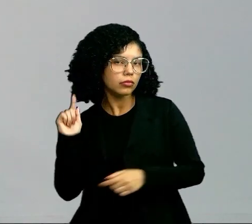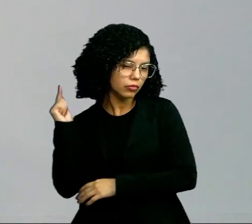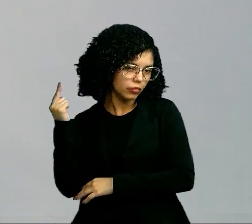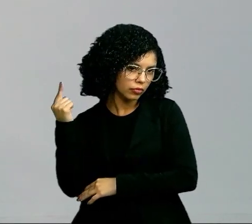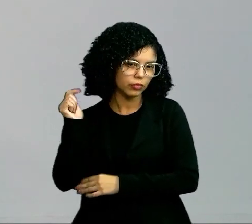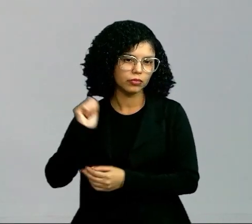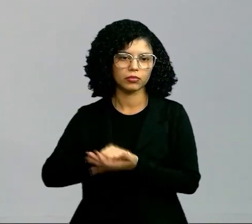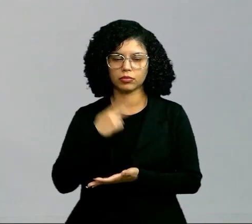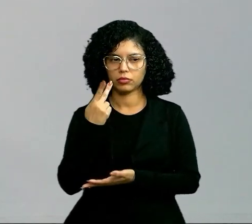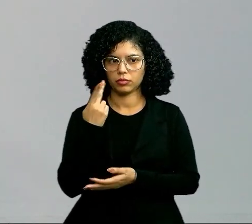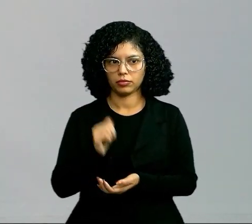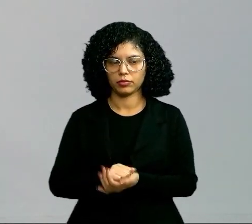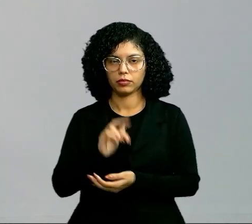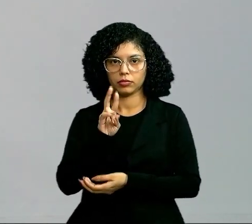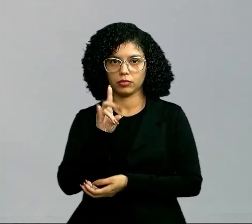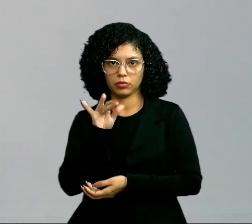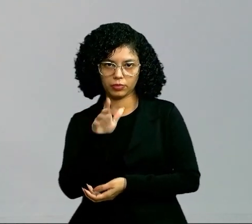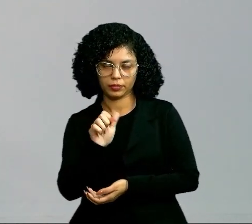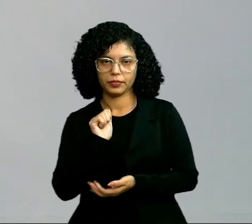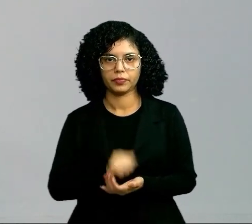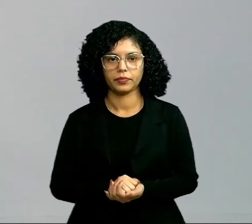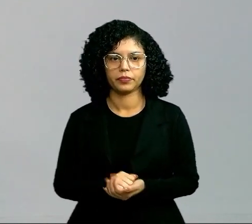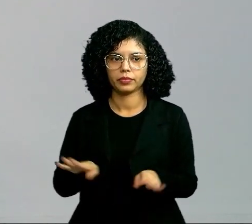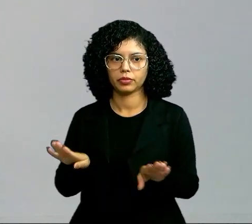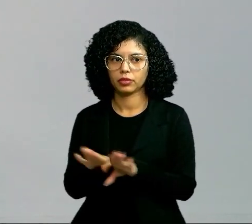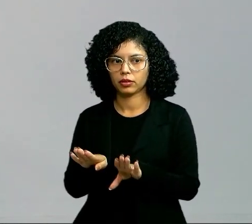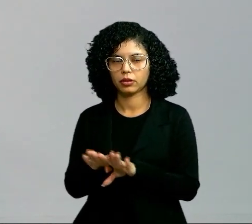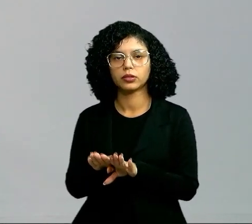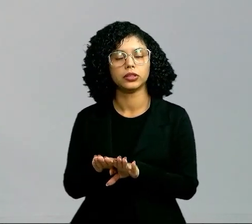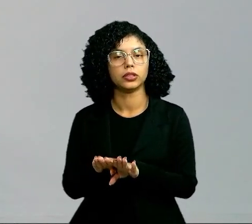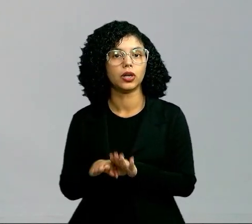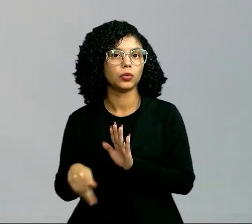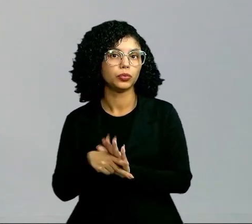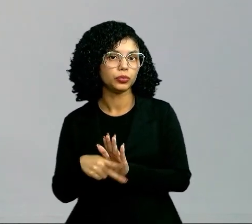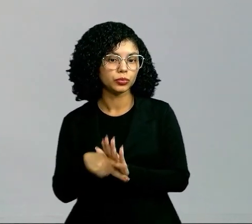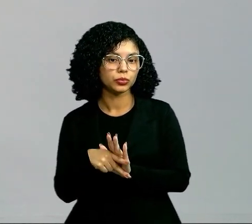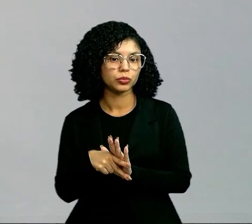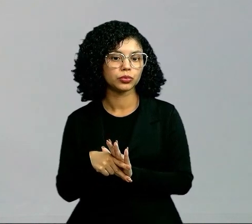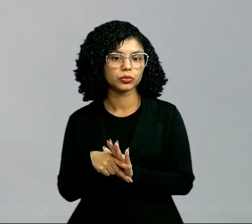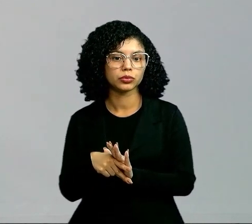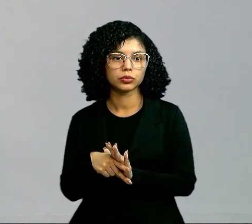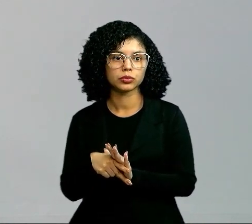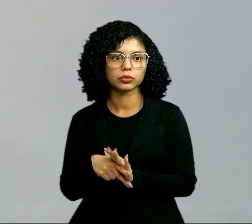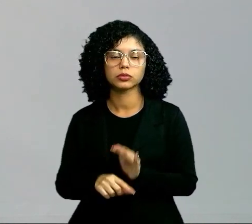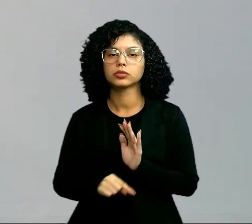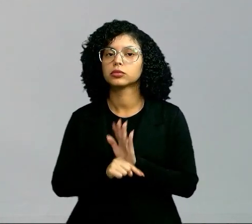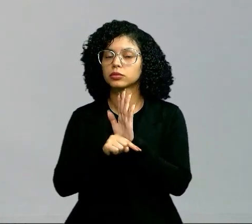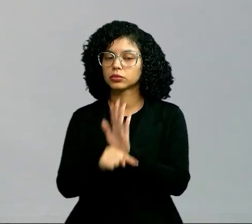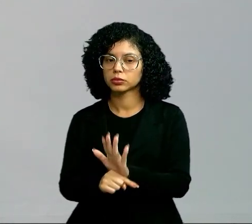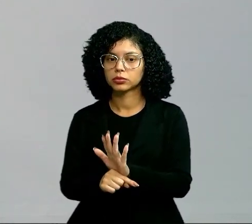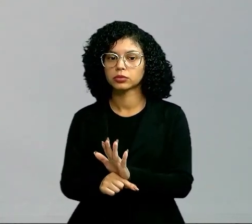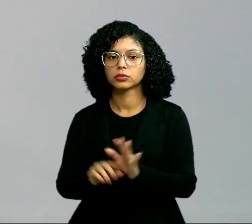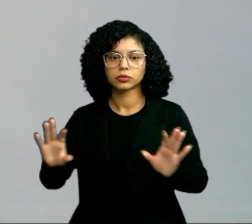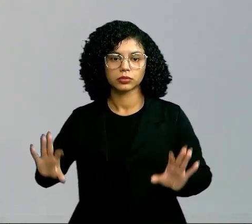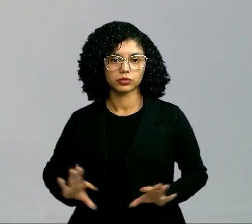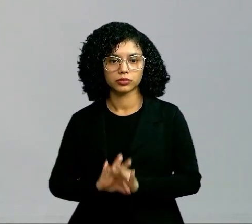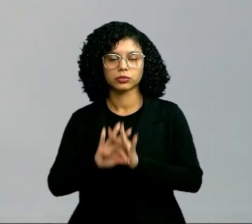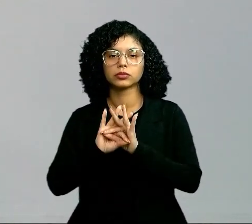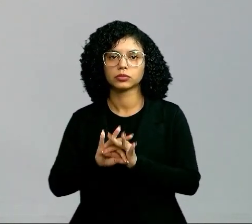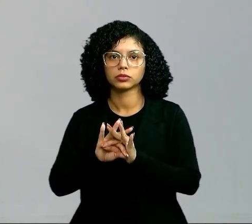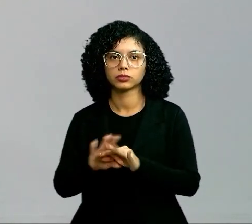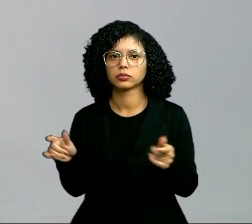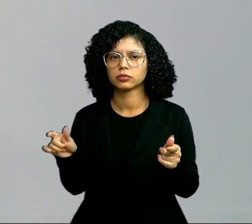geógrafo, falava das redes, né? As redes que propiciam, que proporcionam, né, a interação,